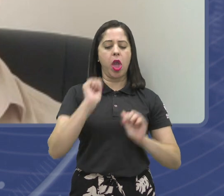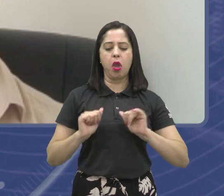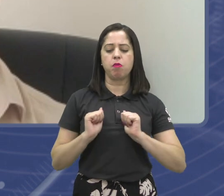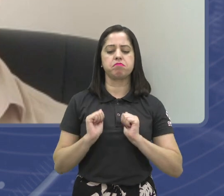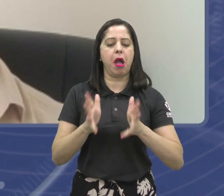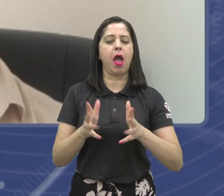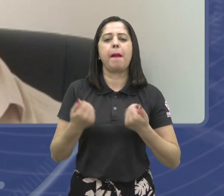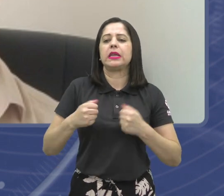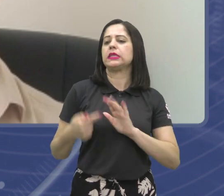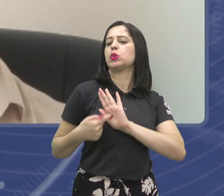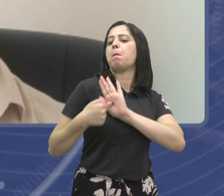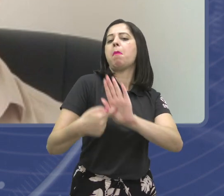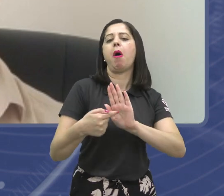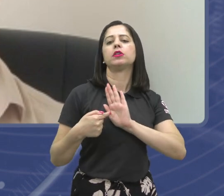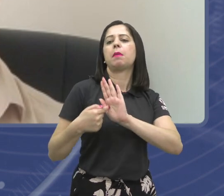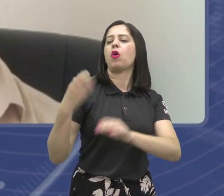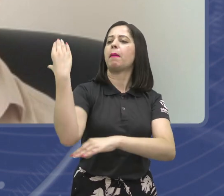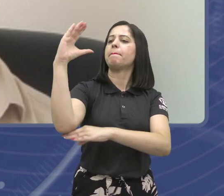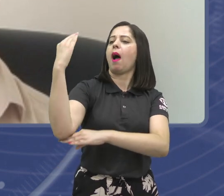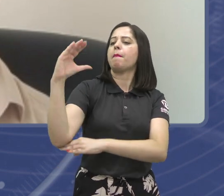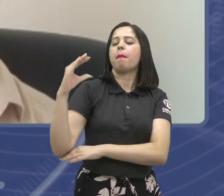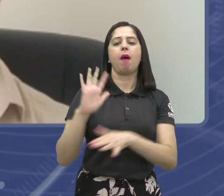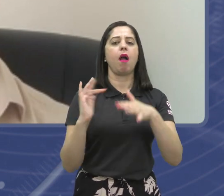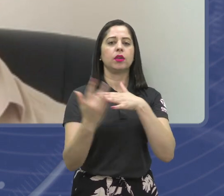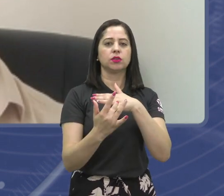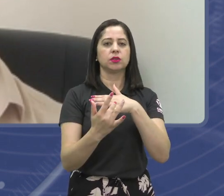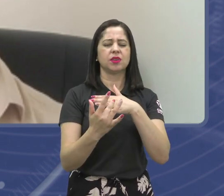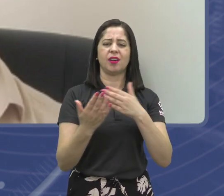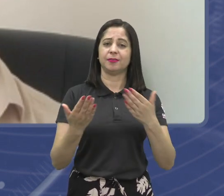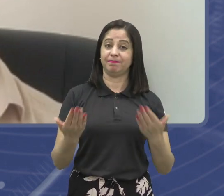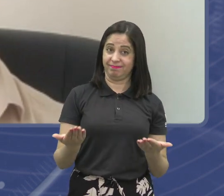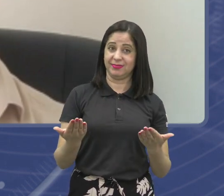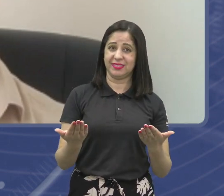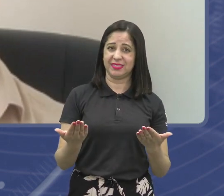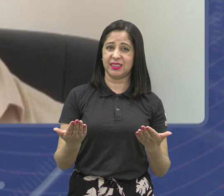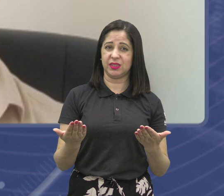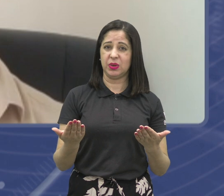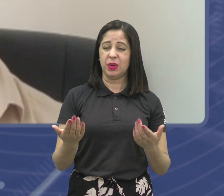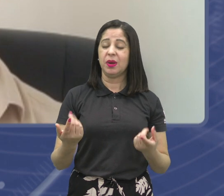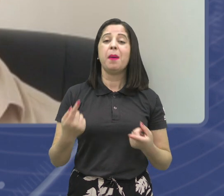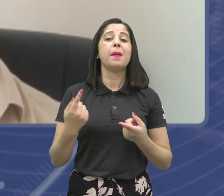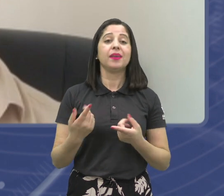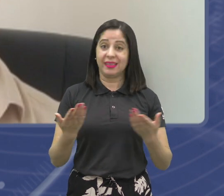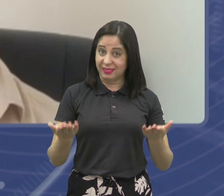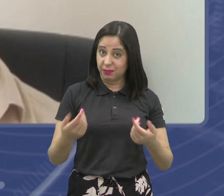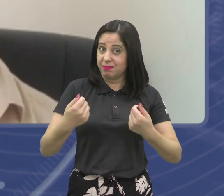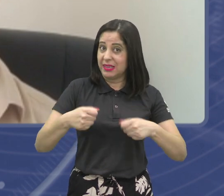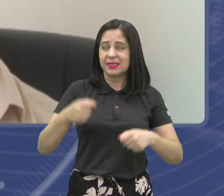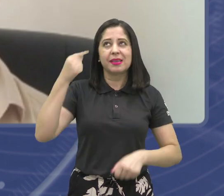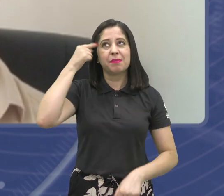preciso expor nas redes sociais. Então, a pergunta seria essa, a gente acaba fazendo mais pelo outro, de fato, a